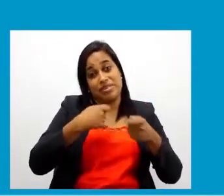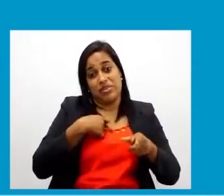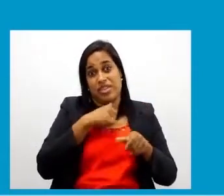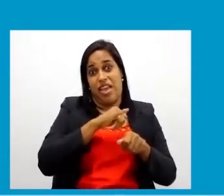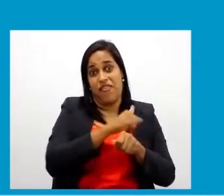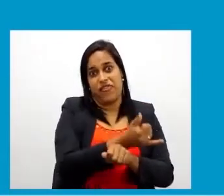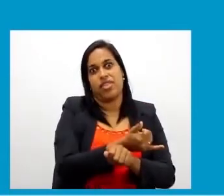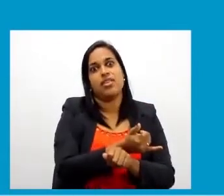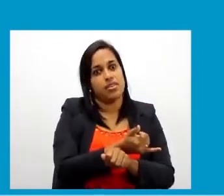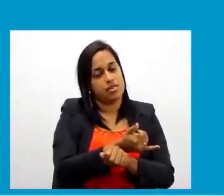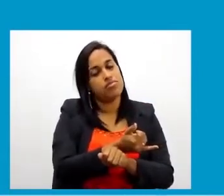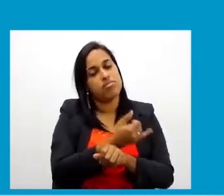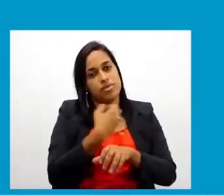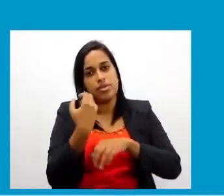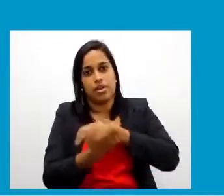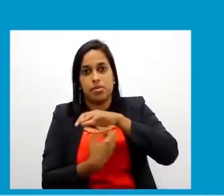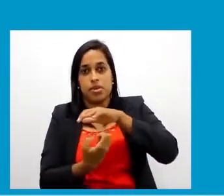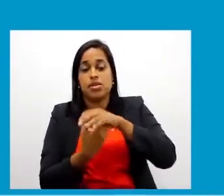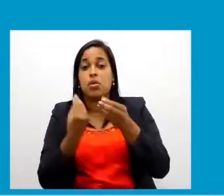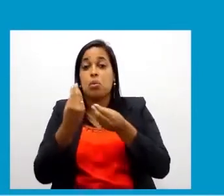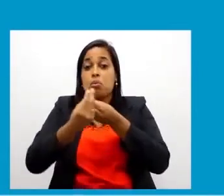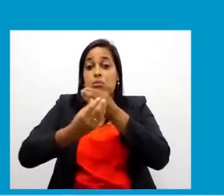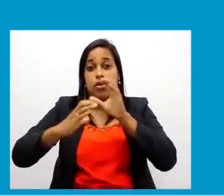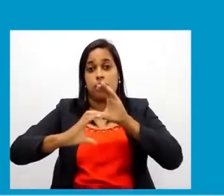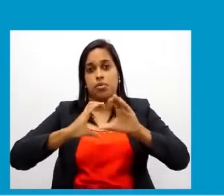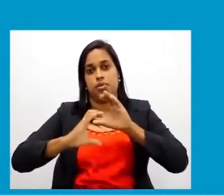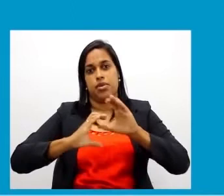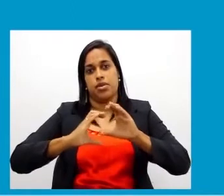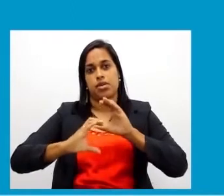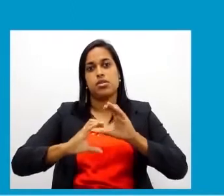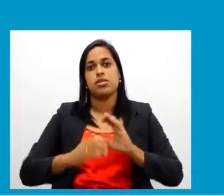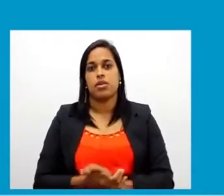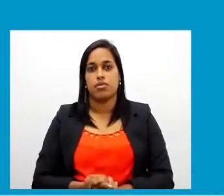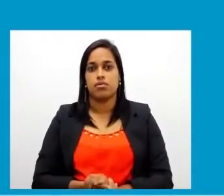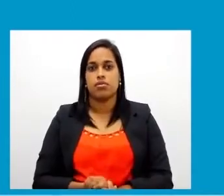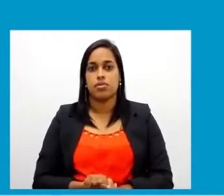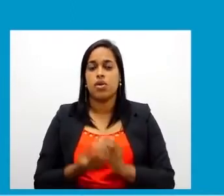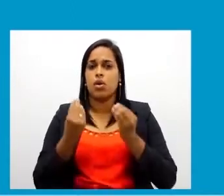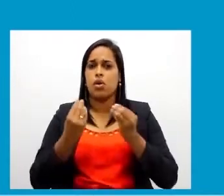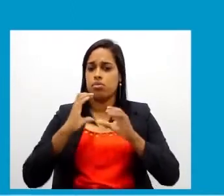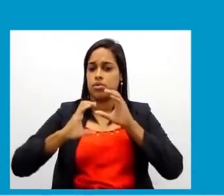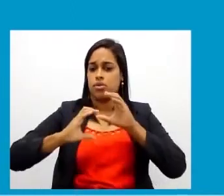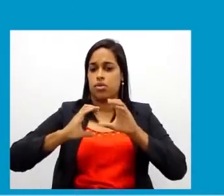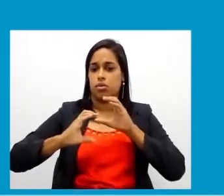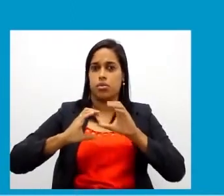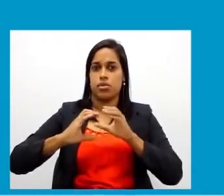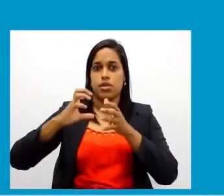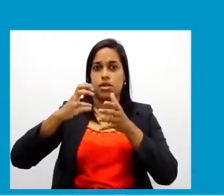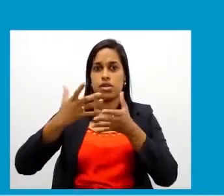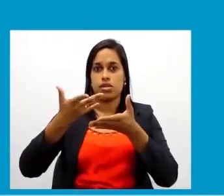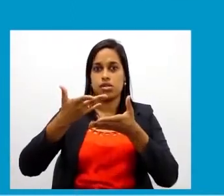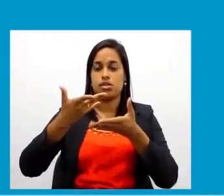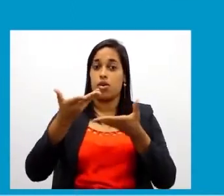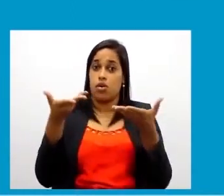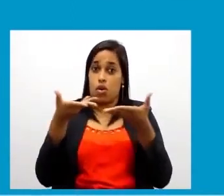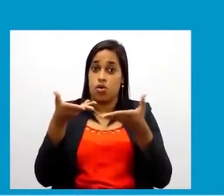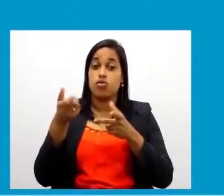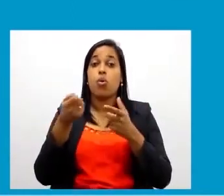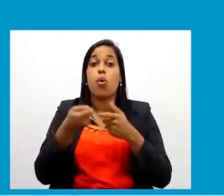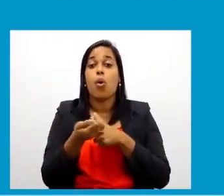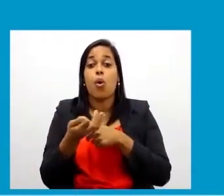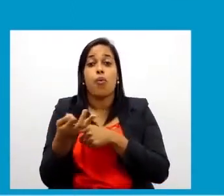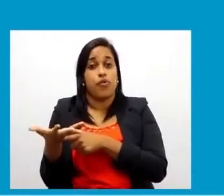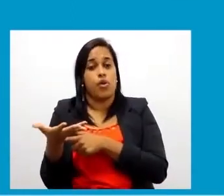a gente tem que pensar nisso, como fazer essa comunicação funcionar. Para a gente entender como a comunicação entre departamentos funciona, a gente precisa saber qual é